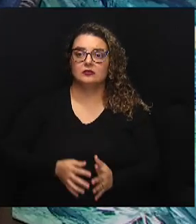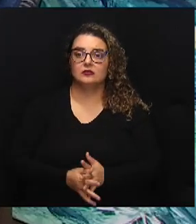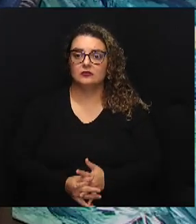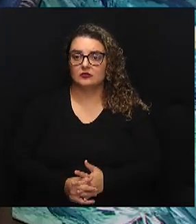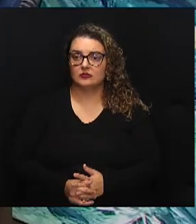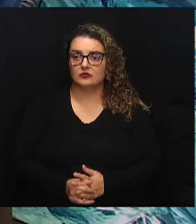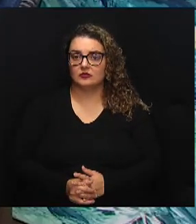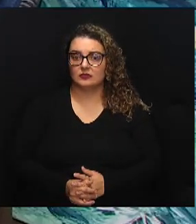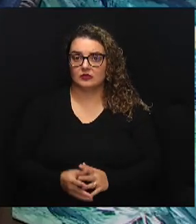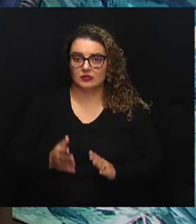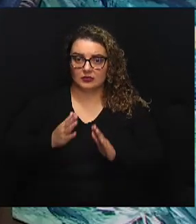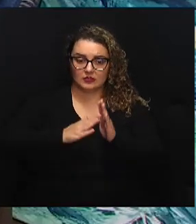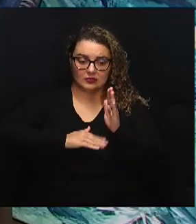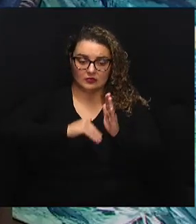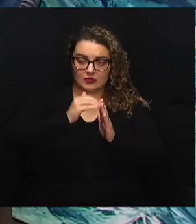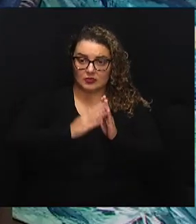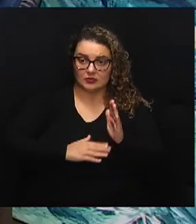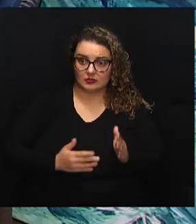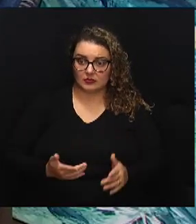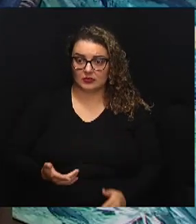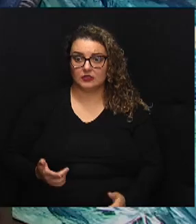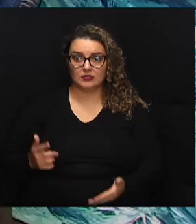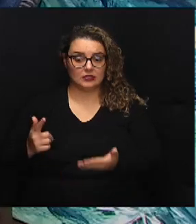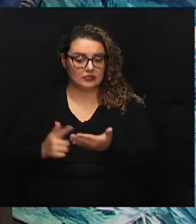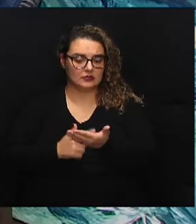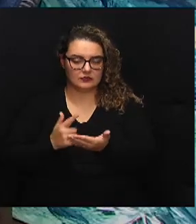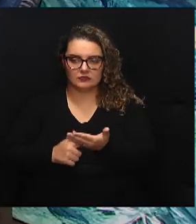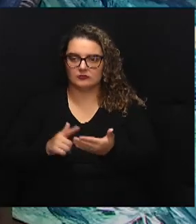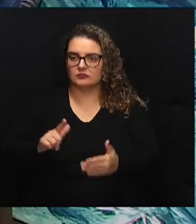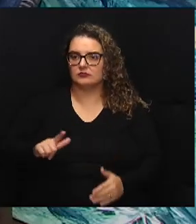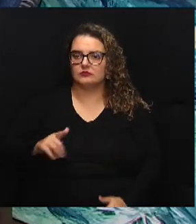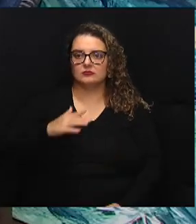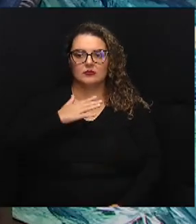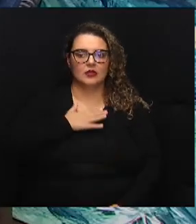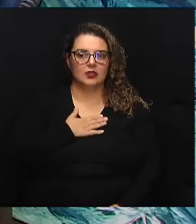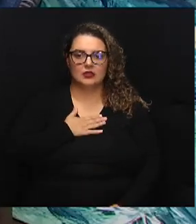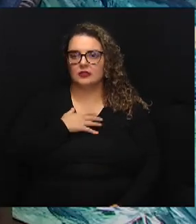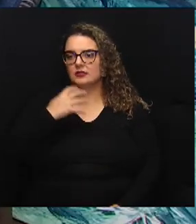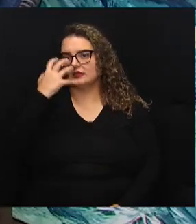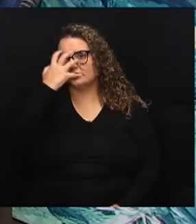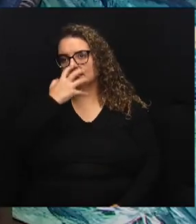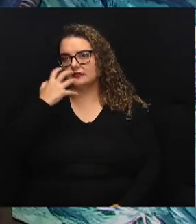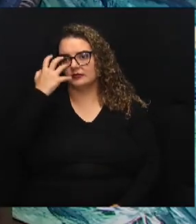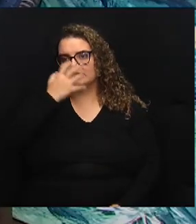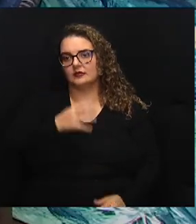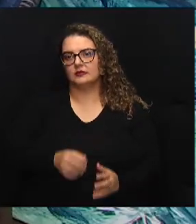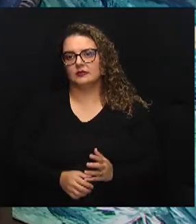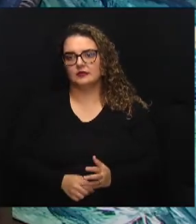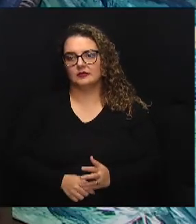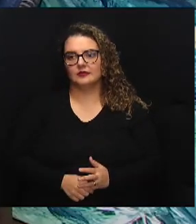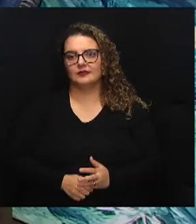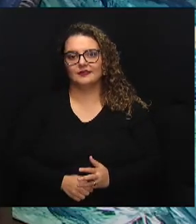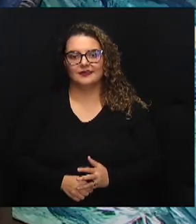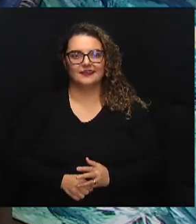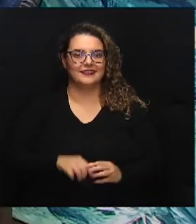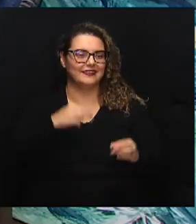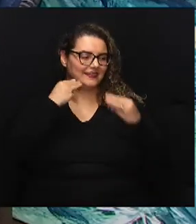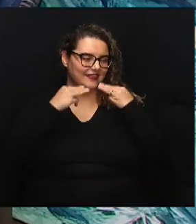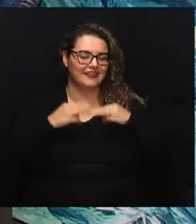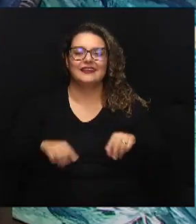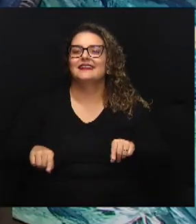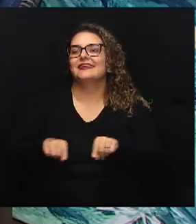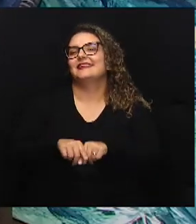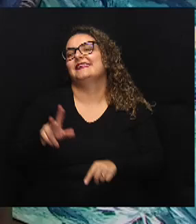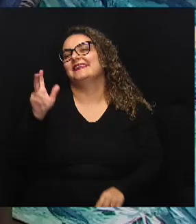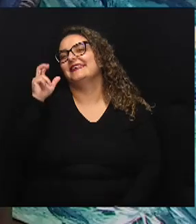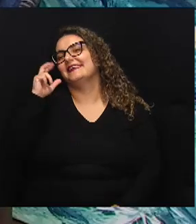pintura e a literatura sempre foram as minhas paixões. E a música em terceiro lugar? E a música, porque eu escuto